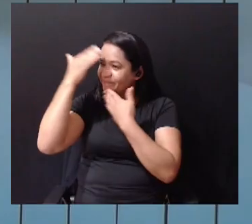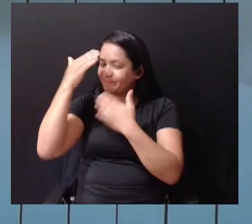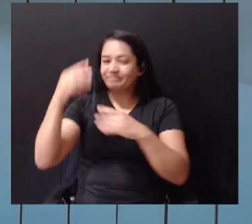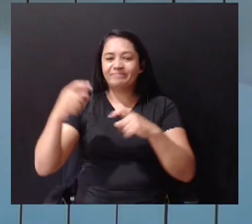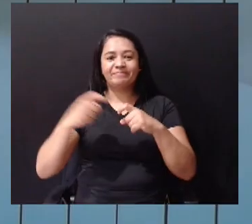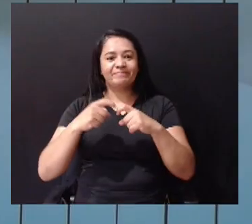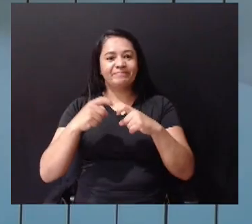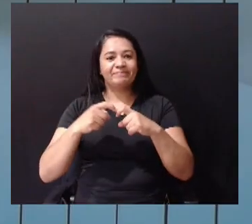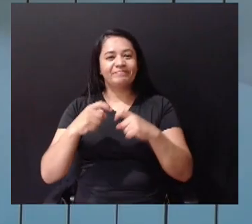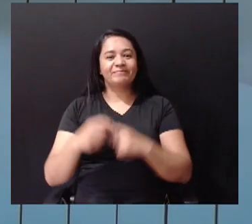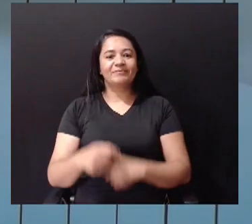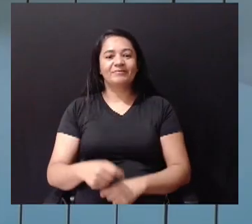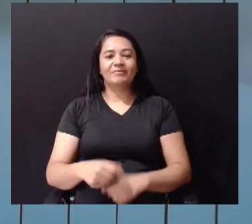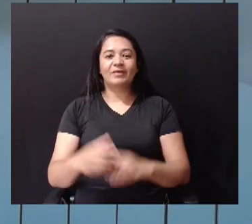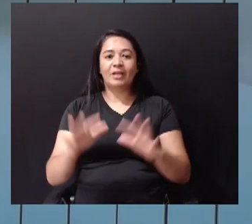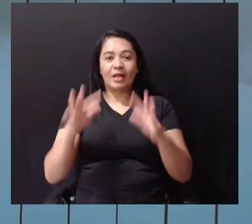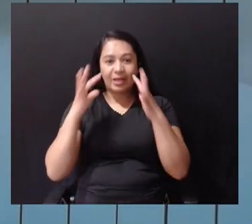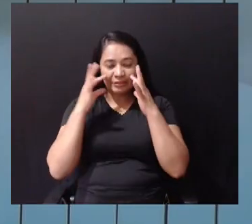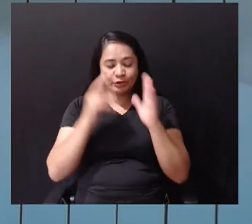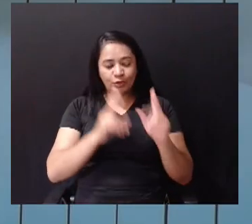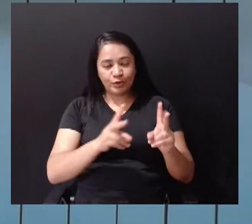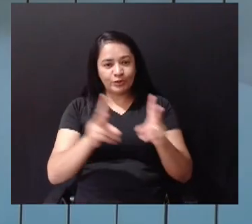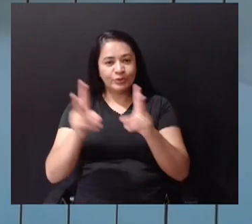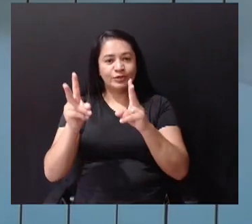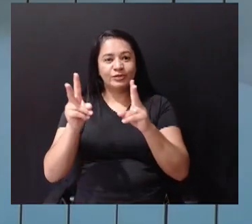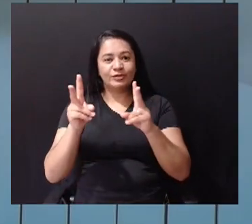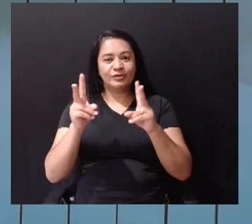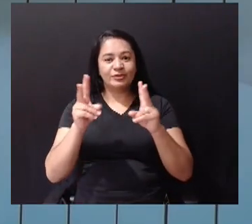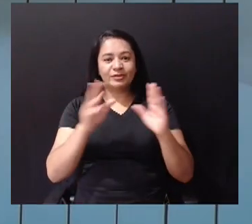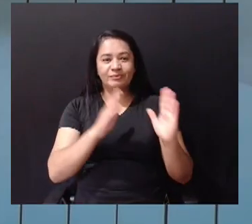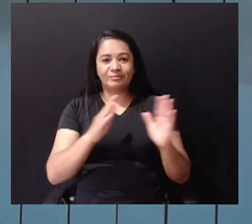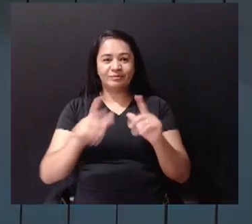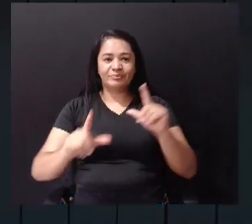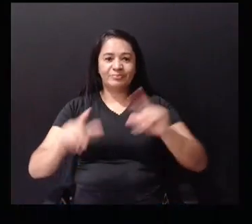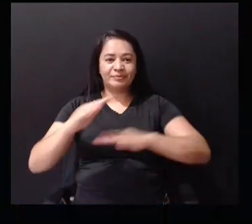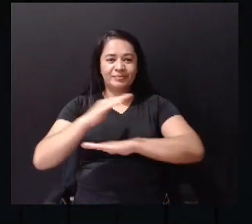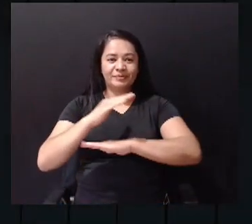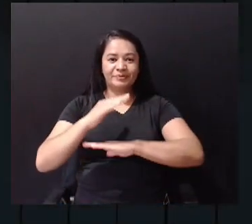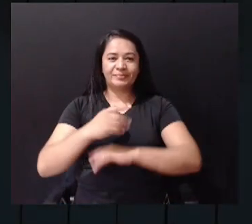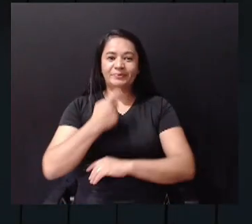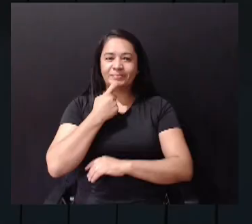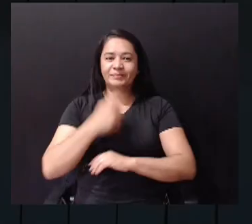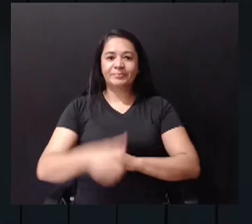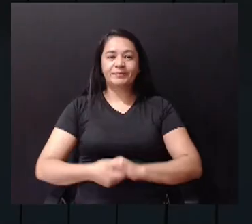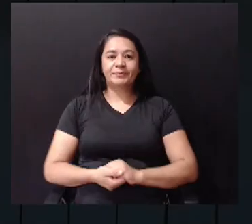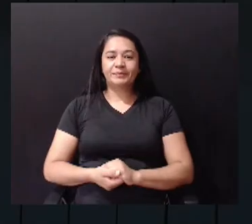fique ligado na programação da TV Câmara Campinas.